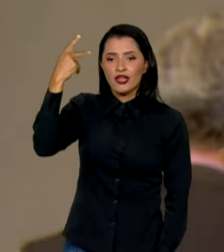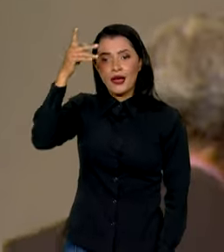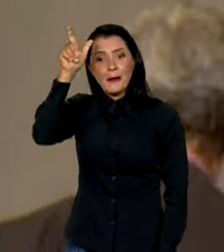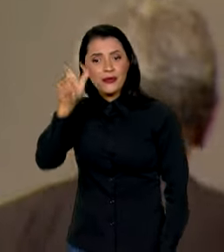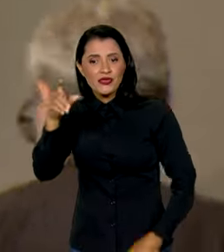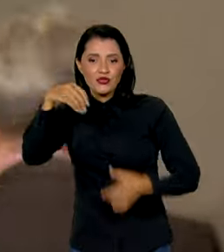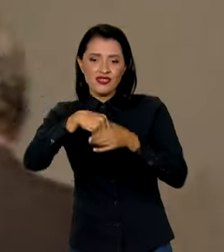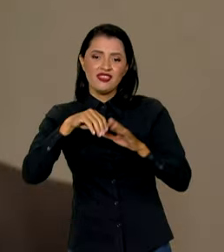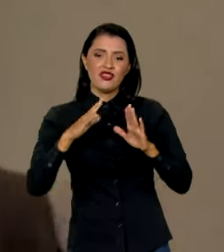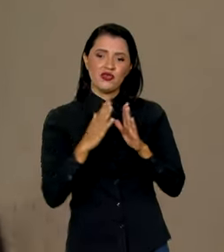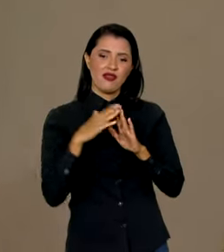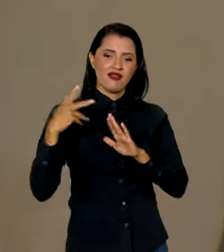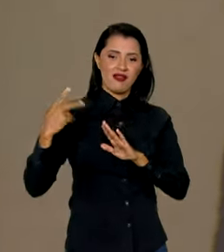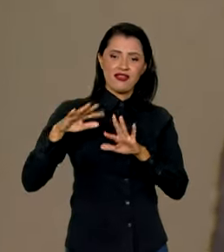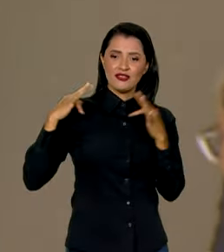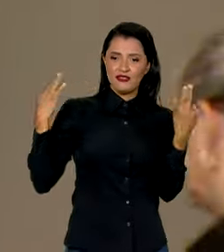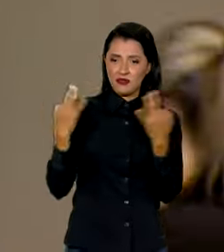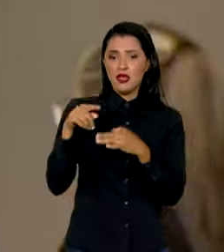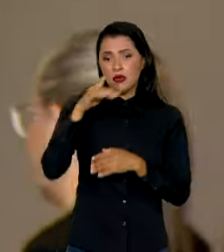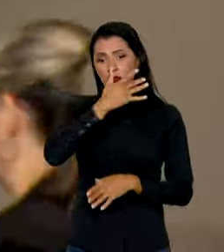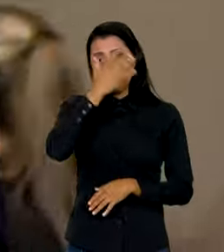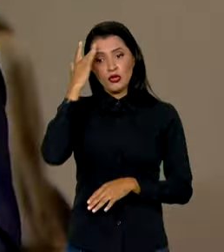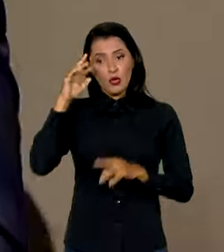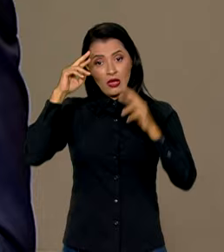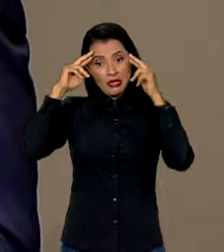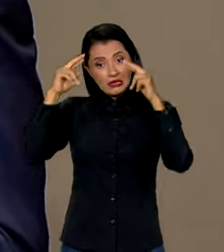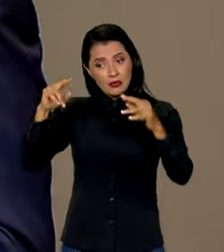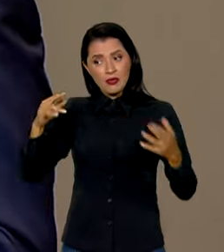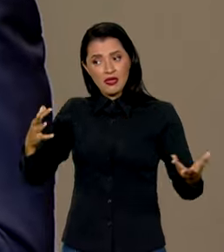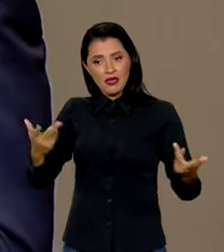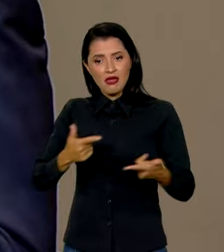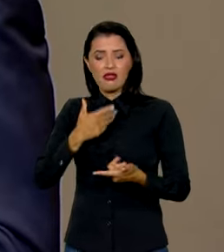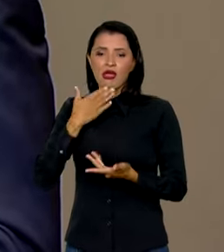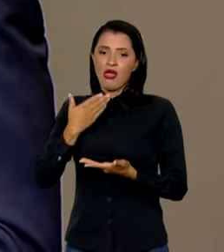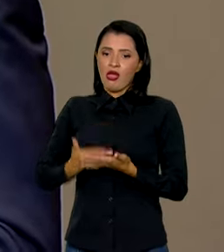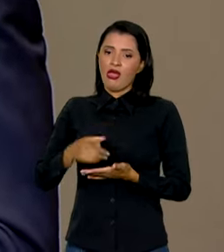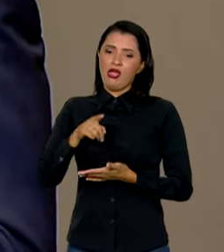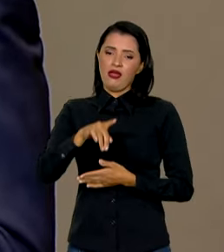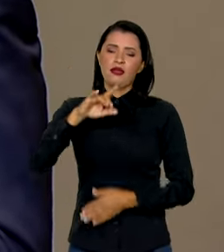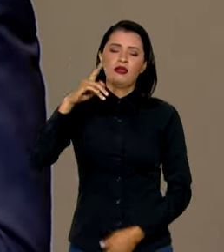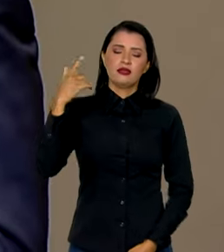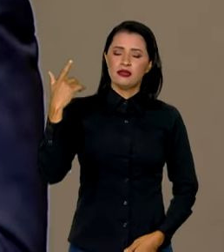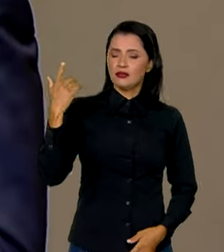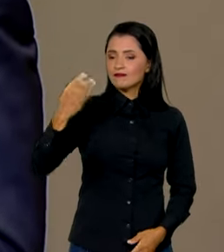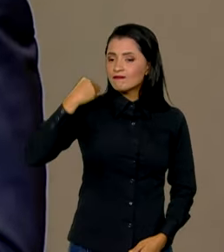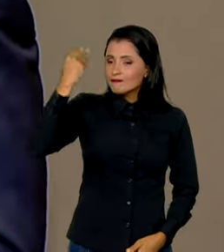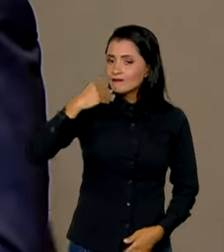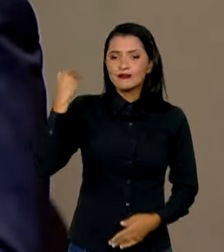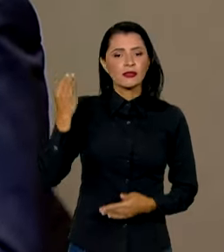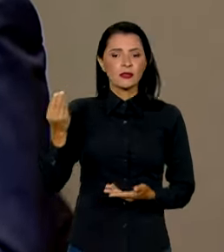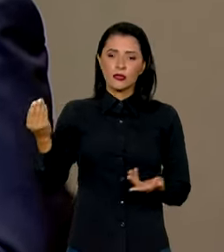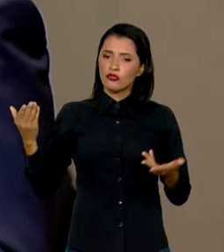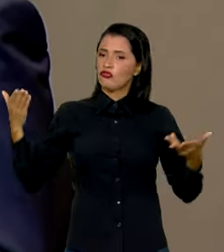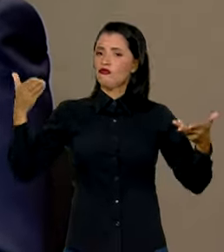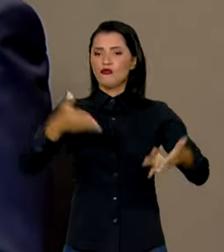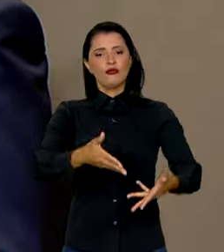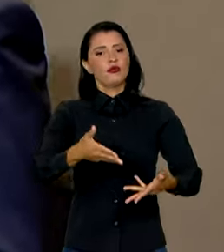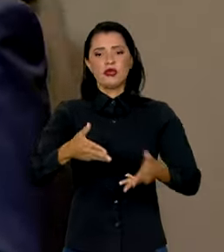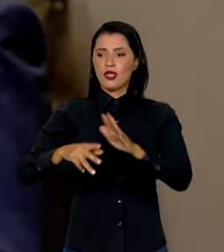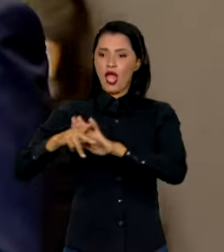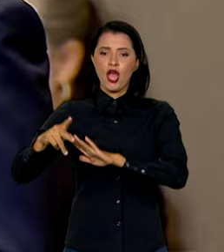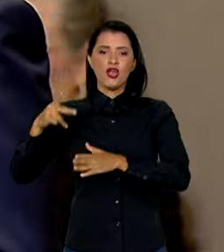de dentro de casa que as pessoas respeitam e admiram. Acho que essa experiência de envolvimento da juventude é